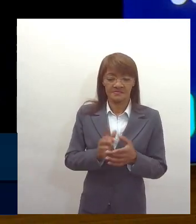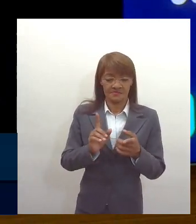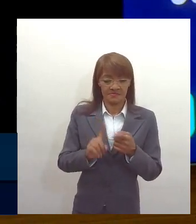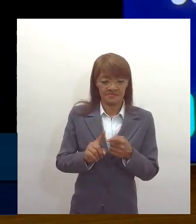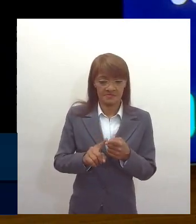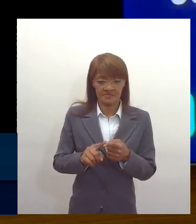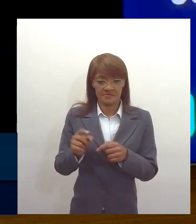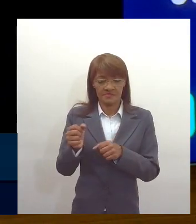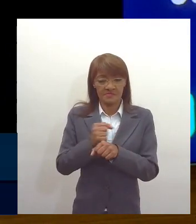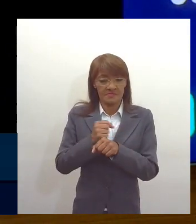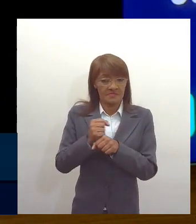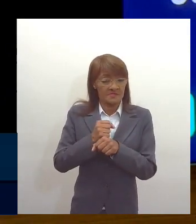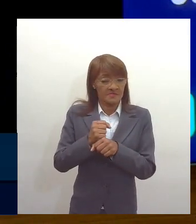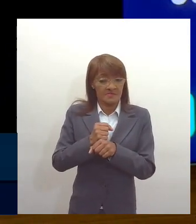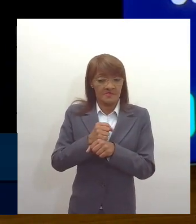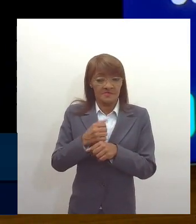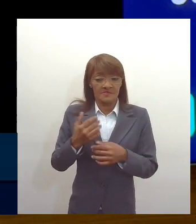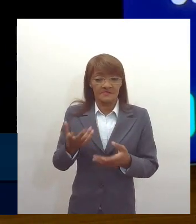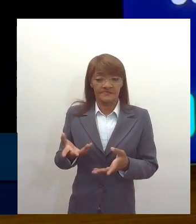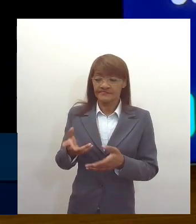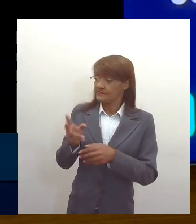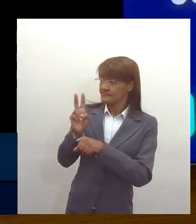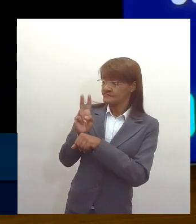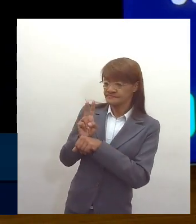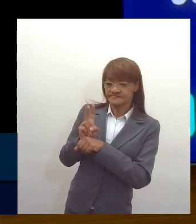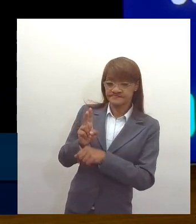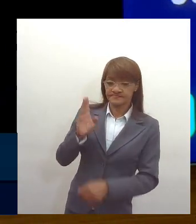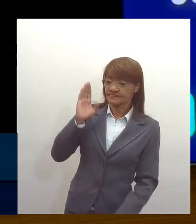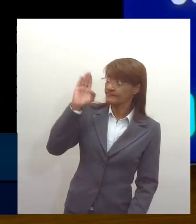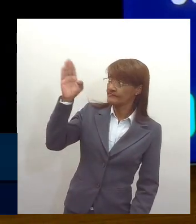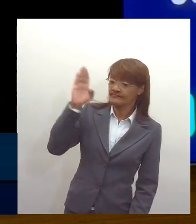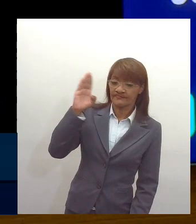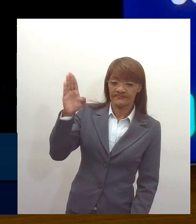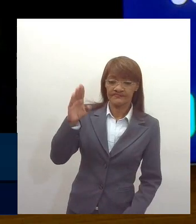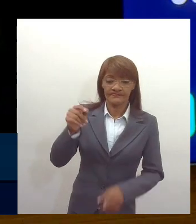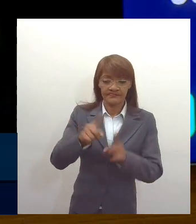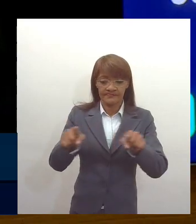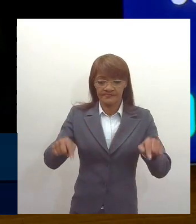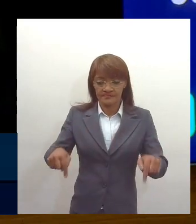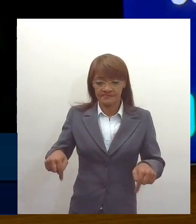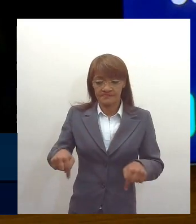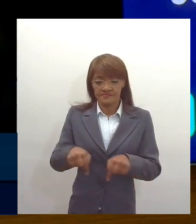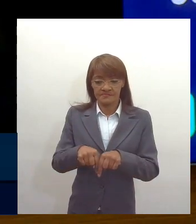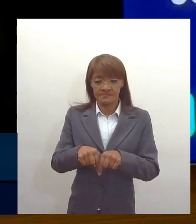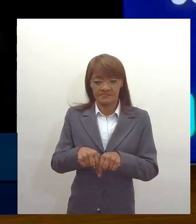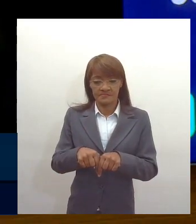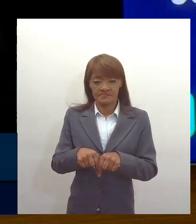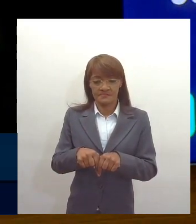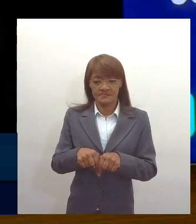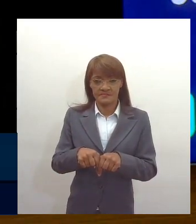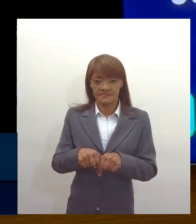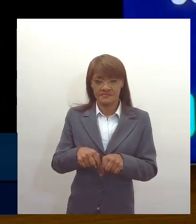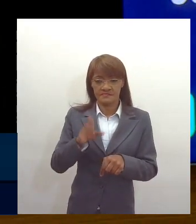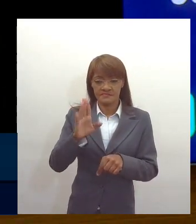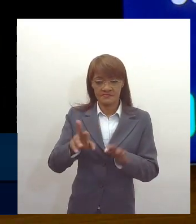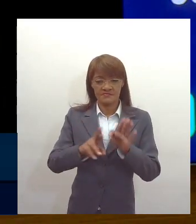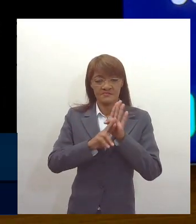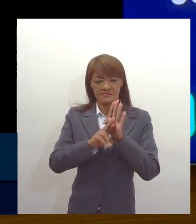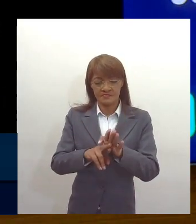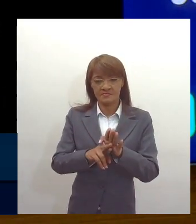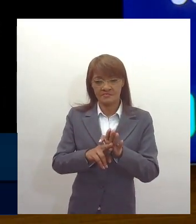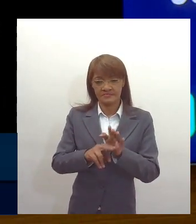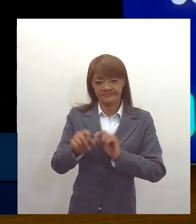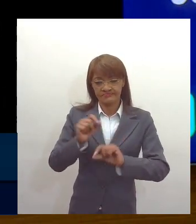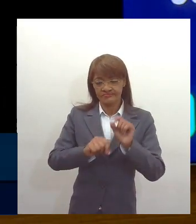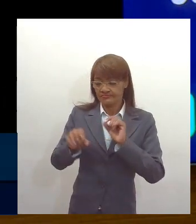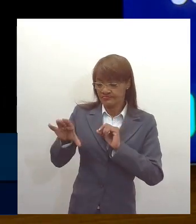aí as máquinas, aí a sala, né, aí já é a representante do CAPES que chegou lá, depois